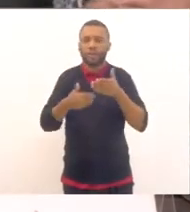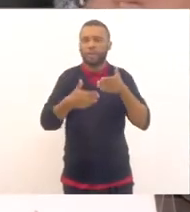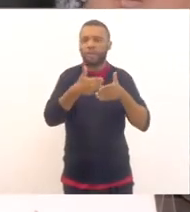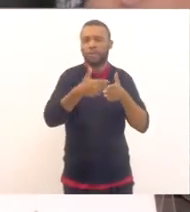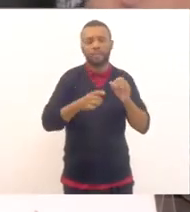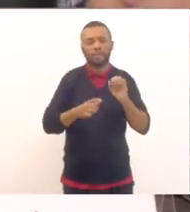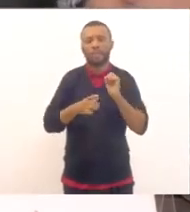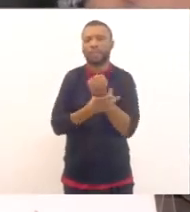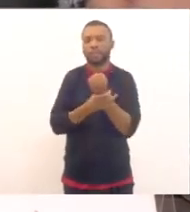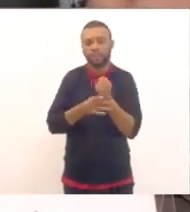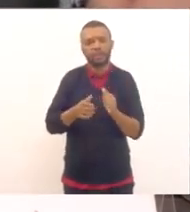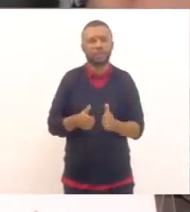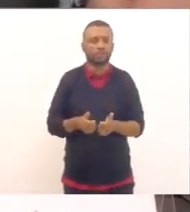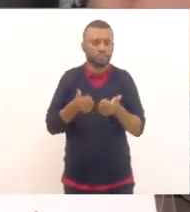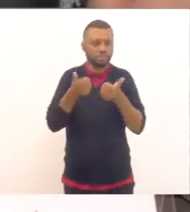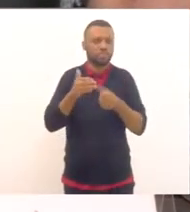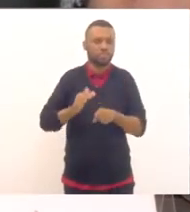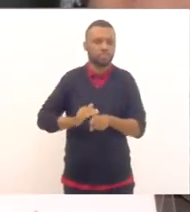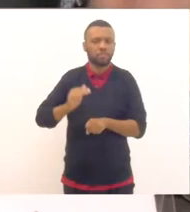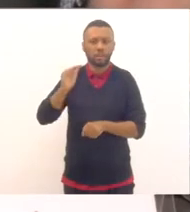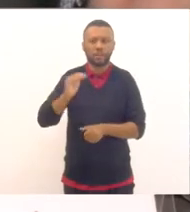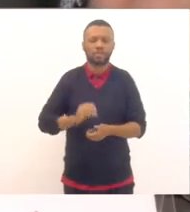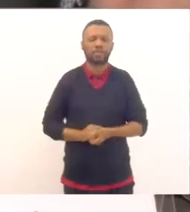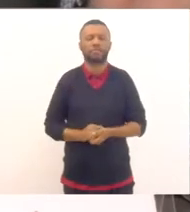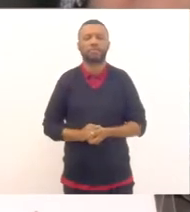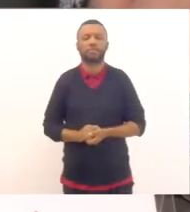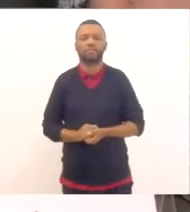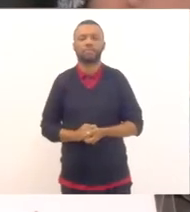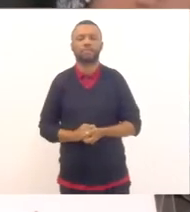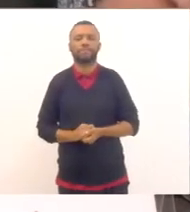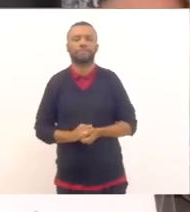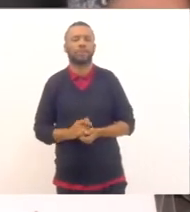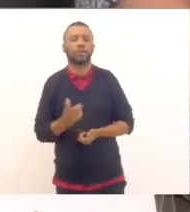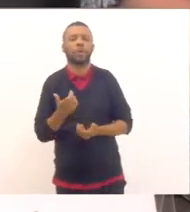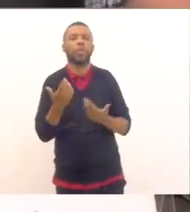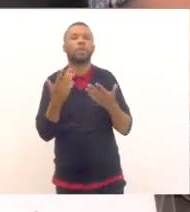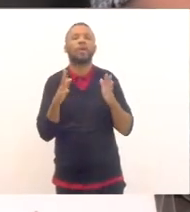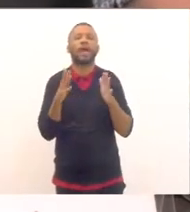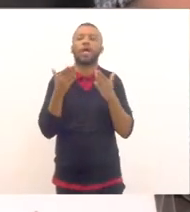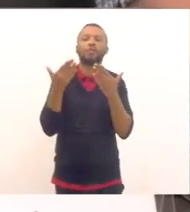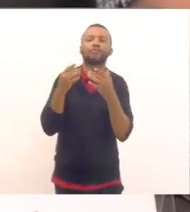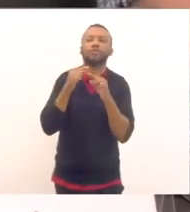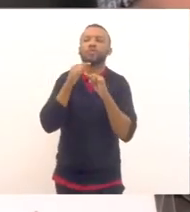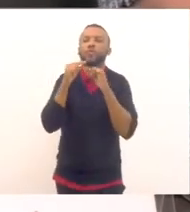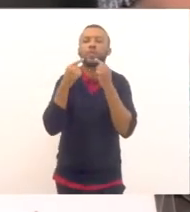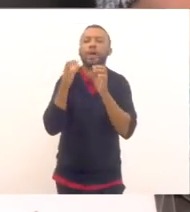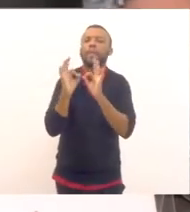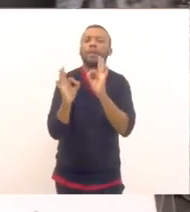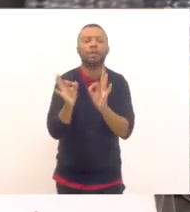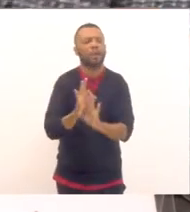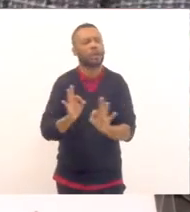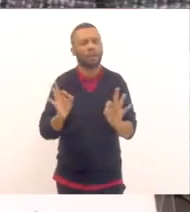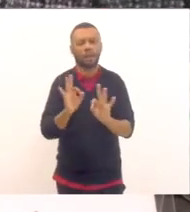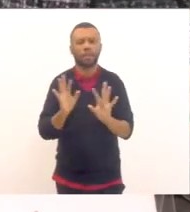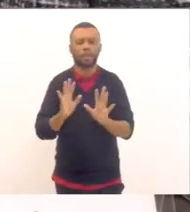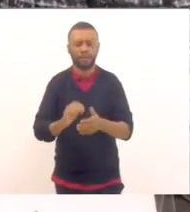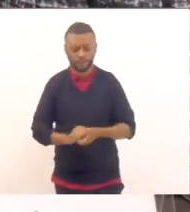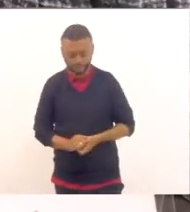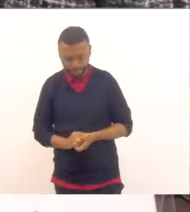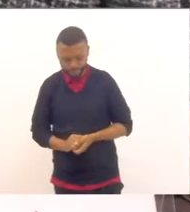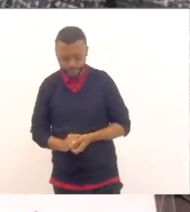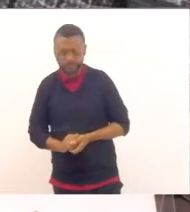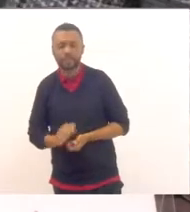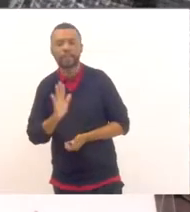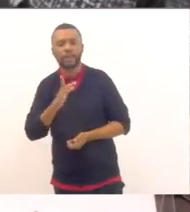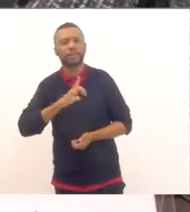segurança maior eu não tô com testando esse planejamento de forma nenhuma mas eu